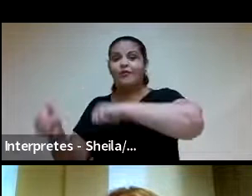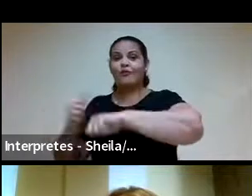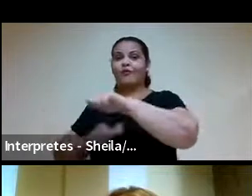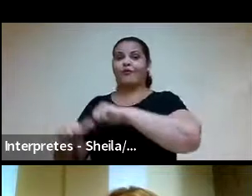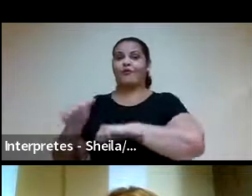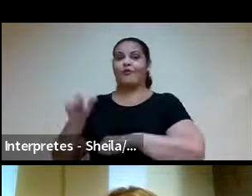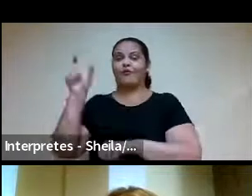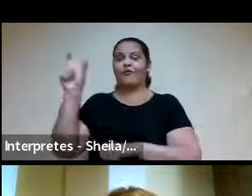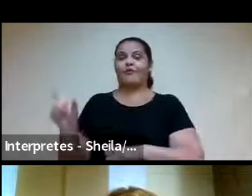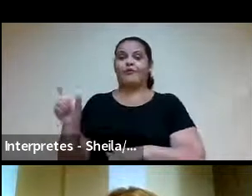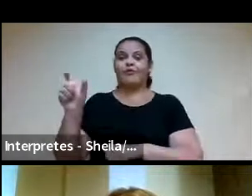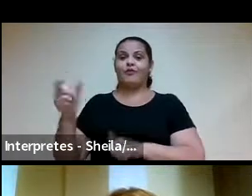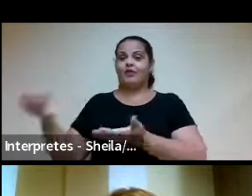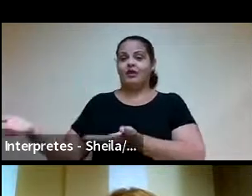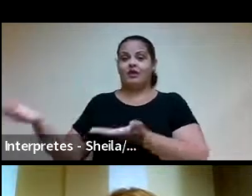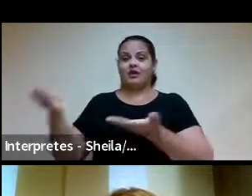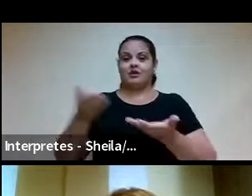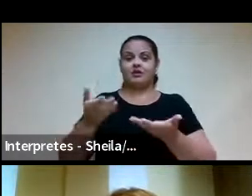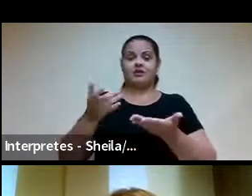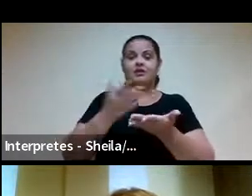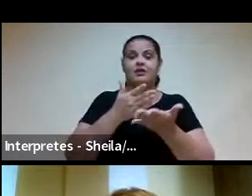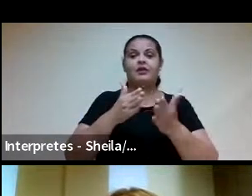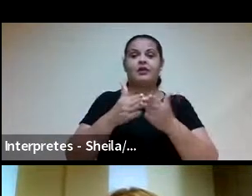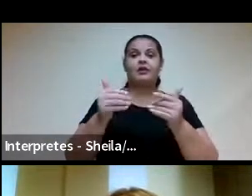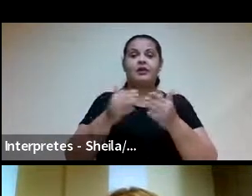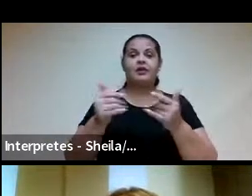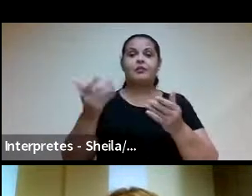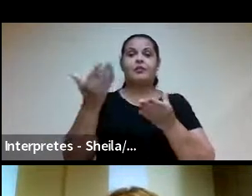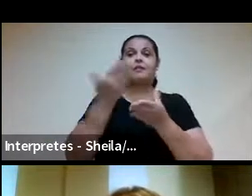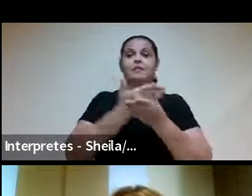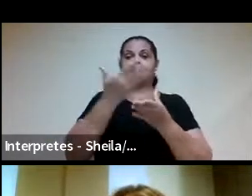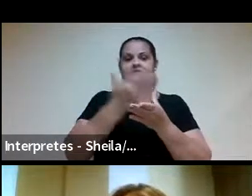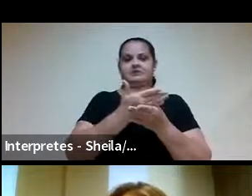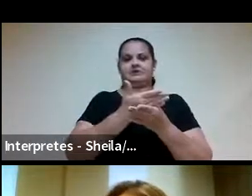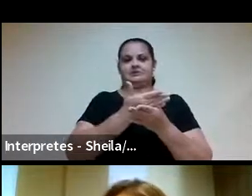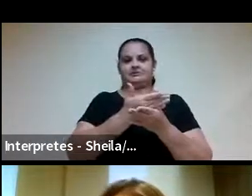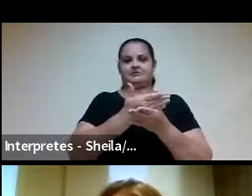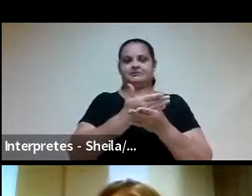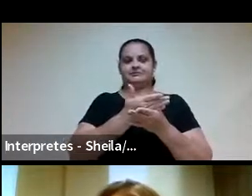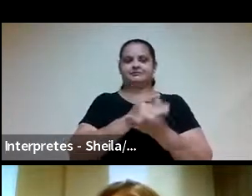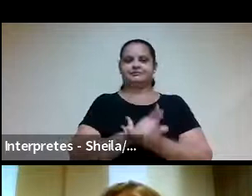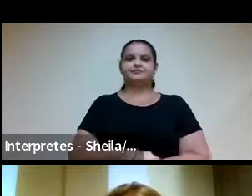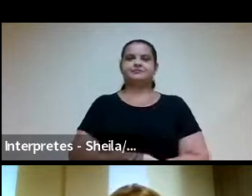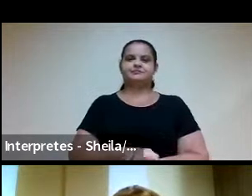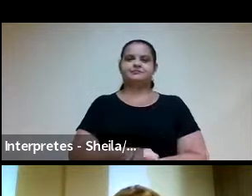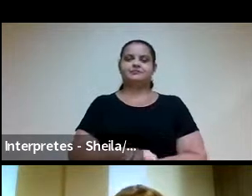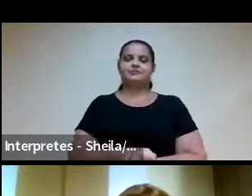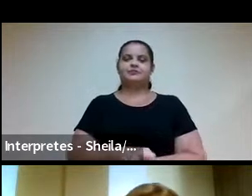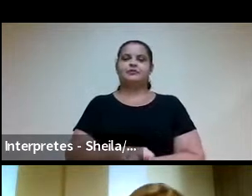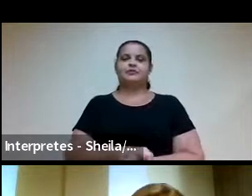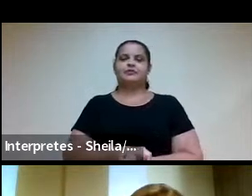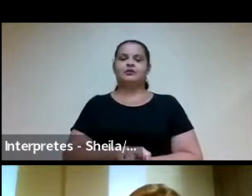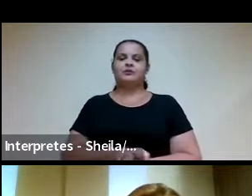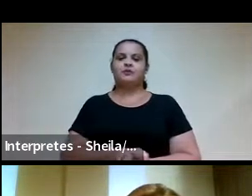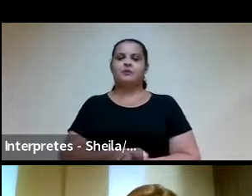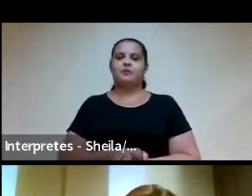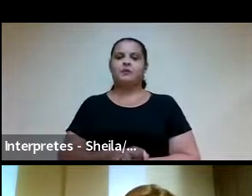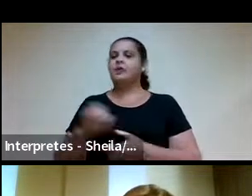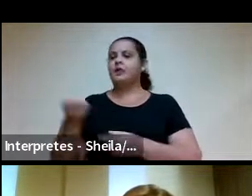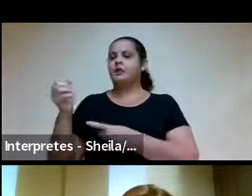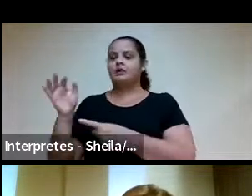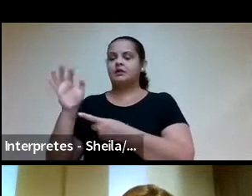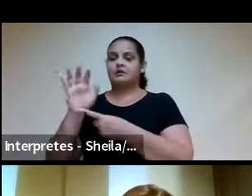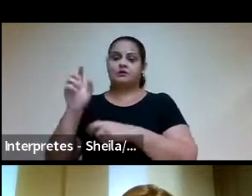suas testemunhas, anula o processo para ouvir a testemunha dele. E as testemunhas do hora recorrente, do hora recorrido, que não compareceram ao